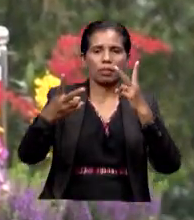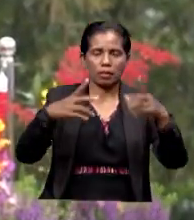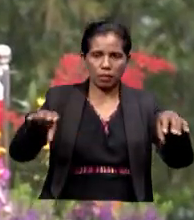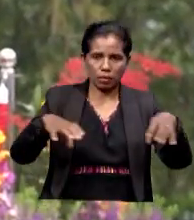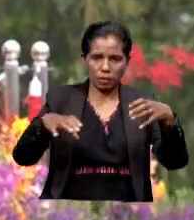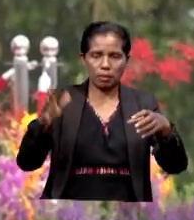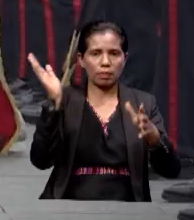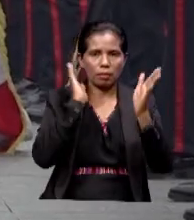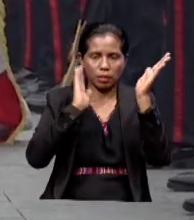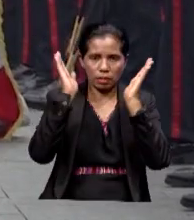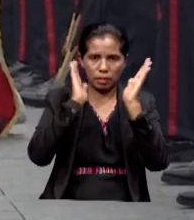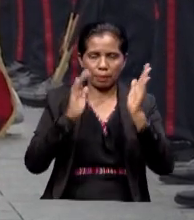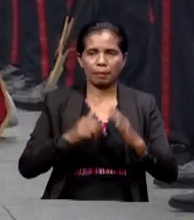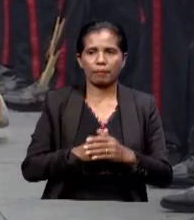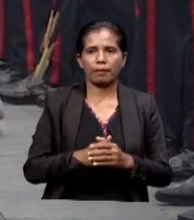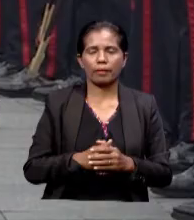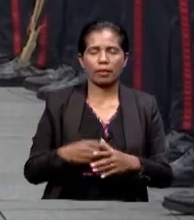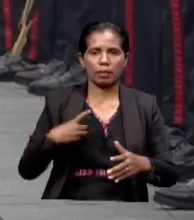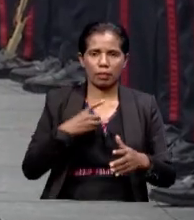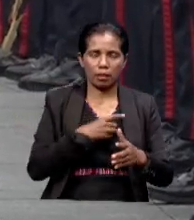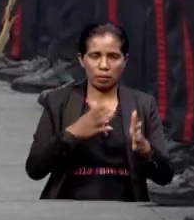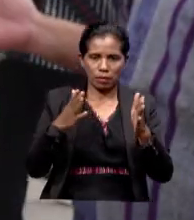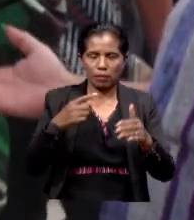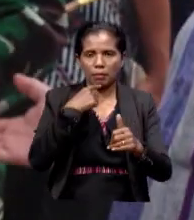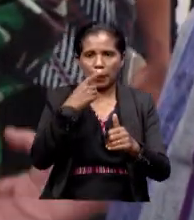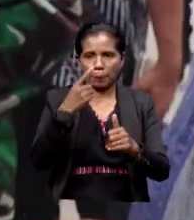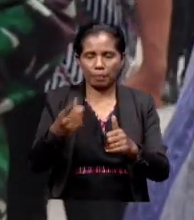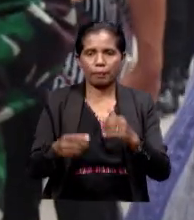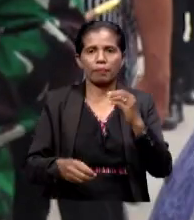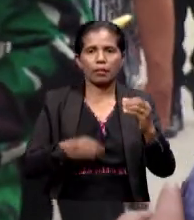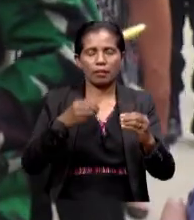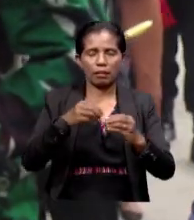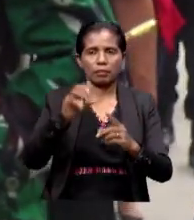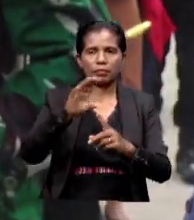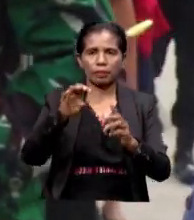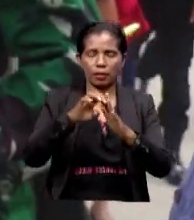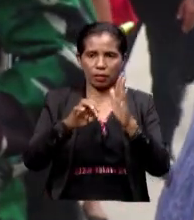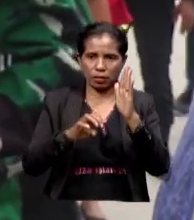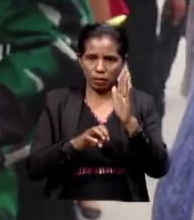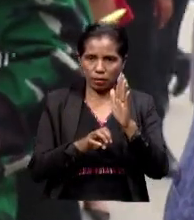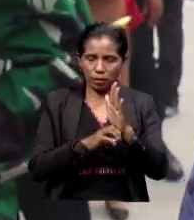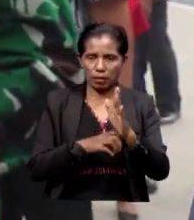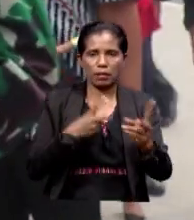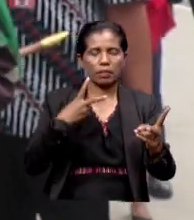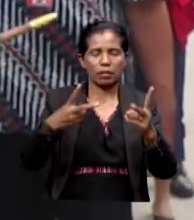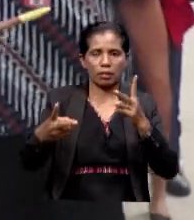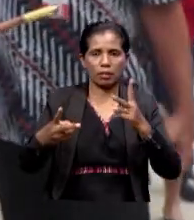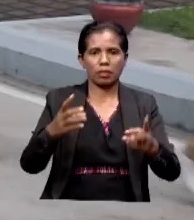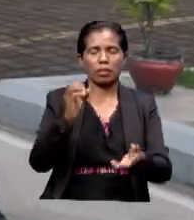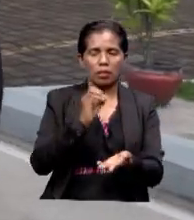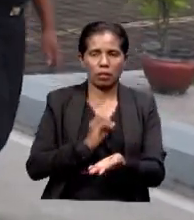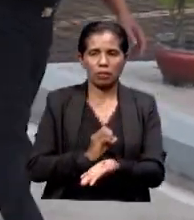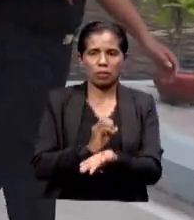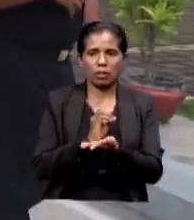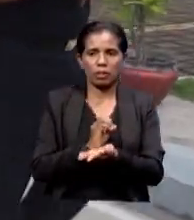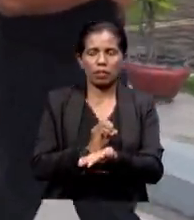para a Malásia. Além de né, deputado Sira, mas questiona, quando a chefe Estado ne viagem para a região administrativa especial